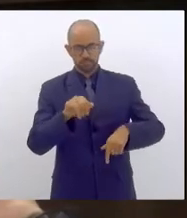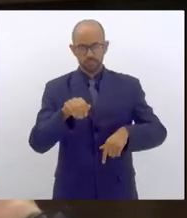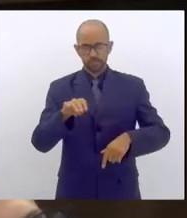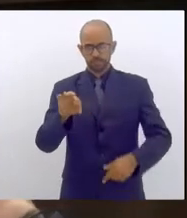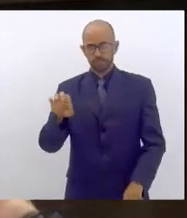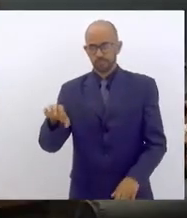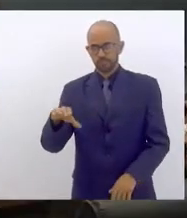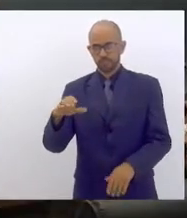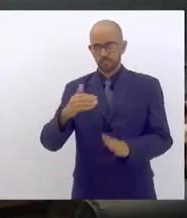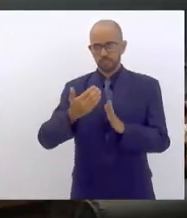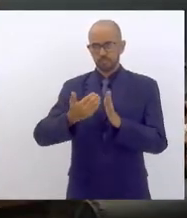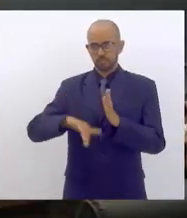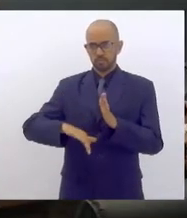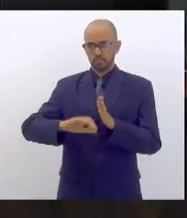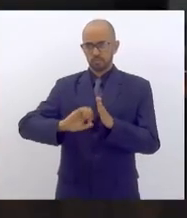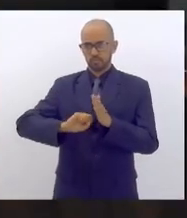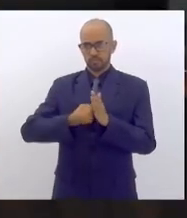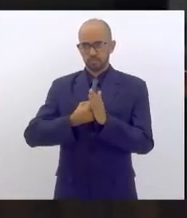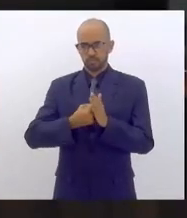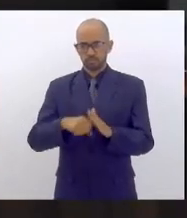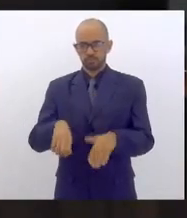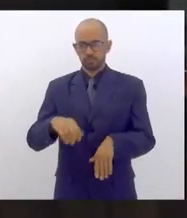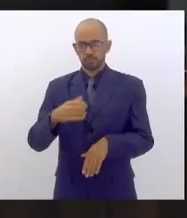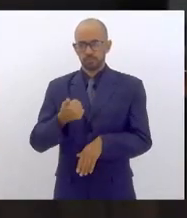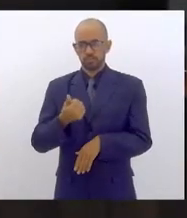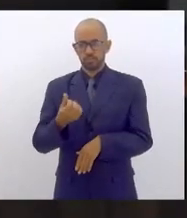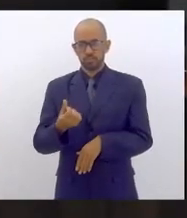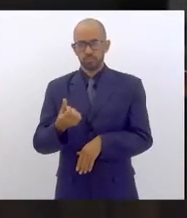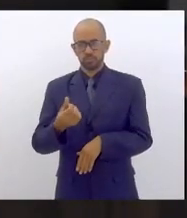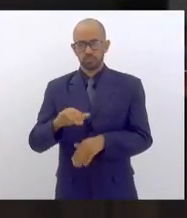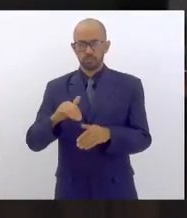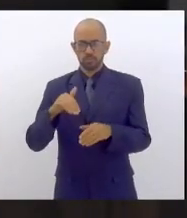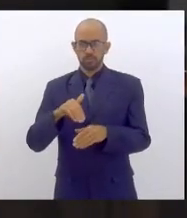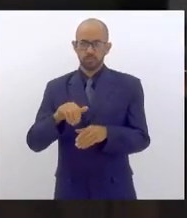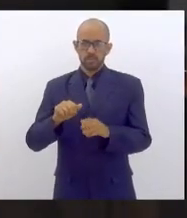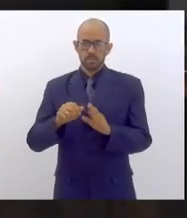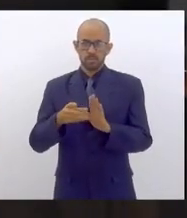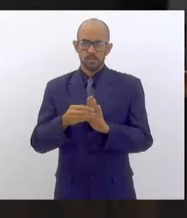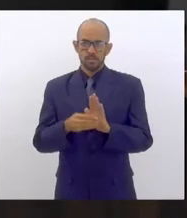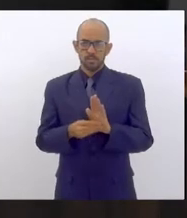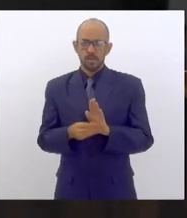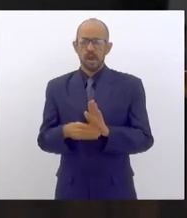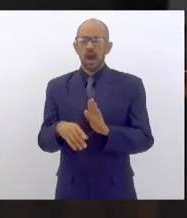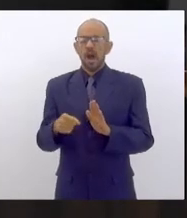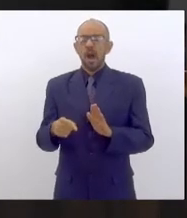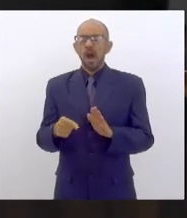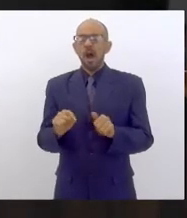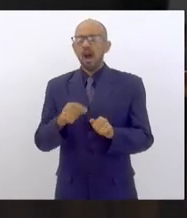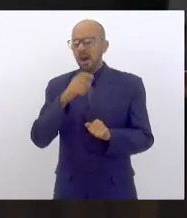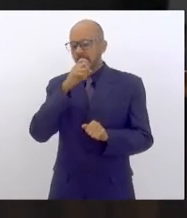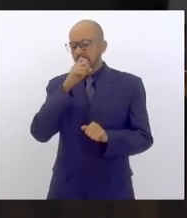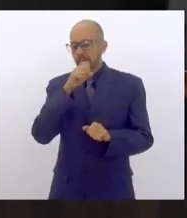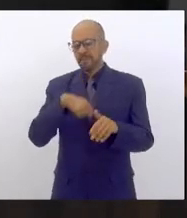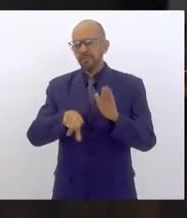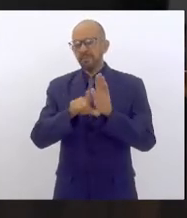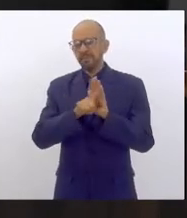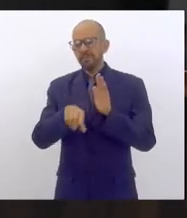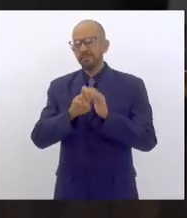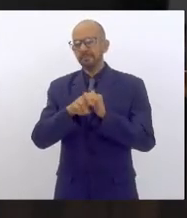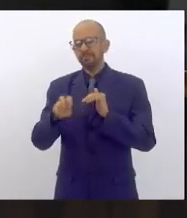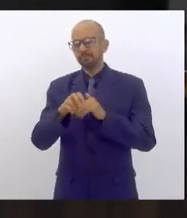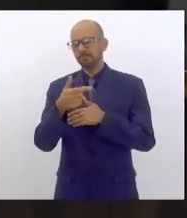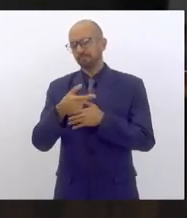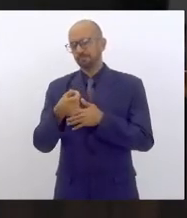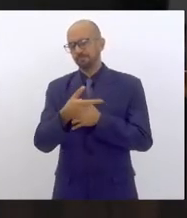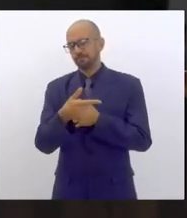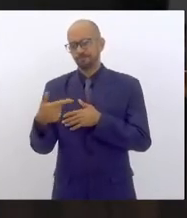senhor presidente. 16º da pauta. Veto parcial aposto ao projeto de lei complementar número 55 de 21 de autoria do Poder